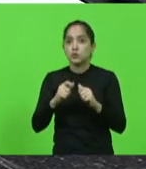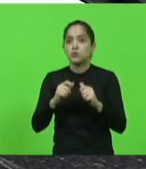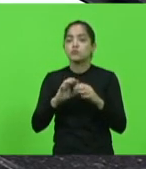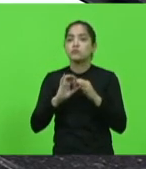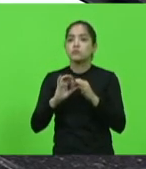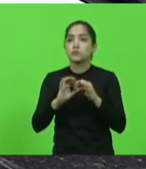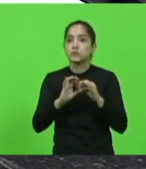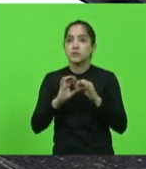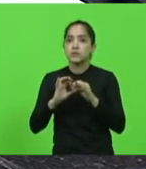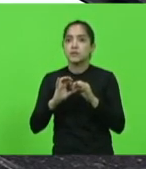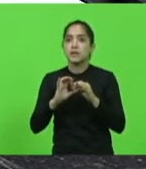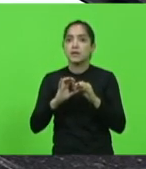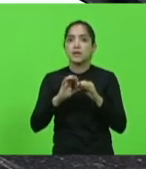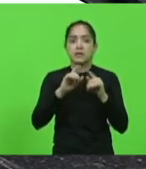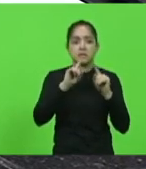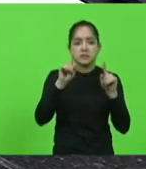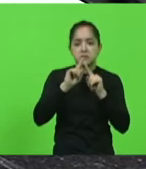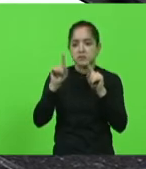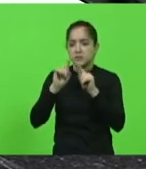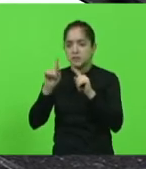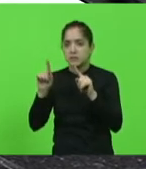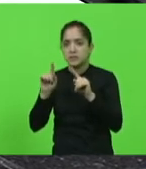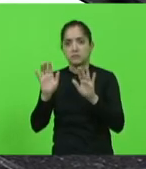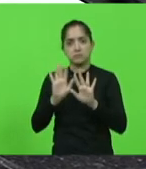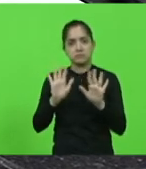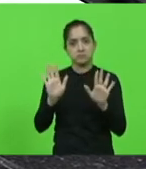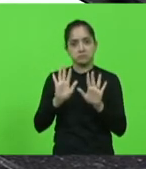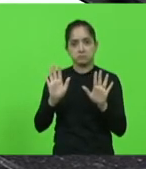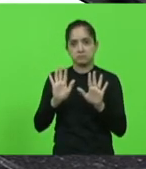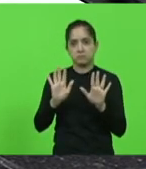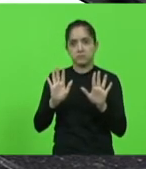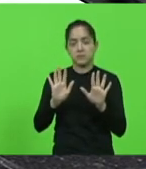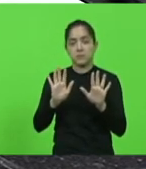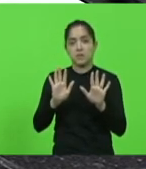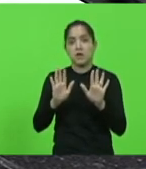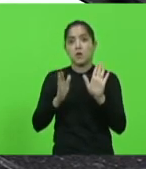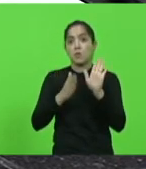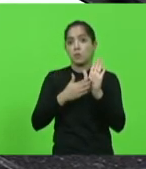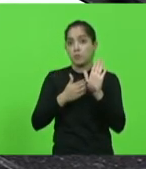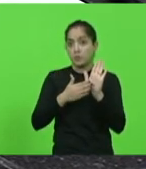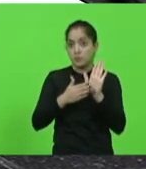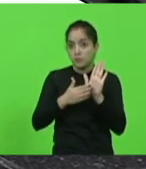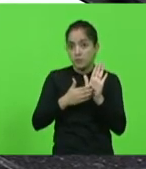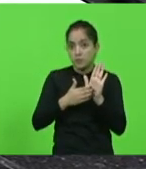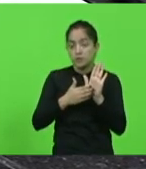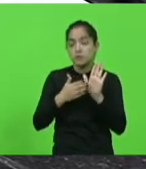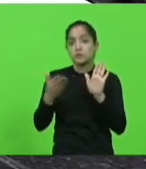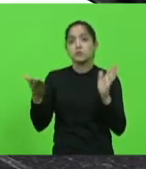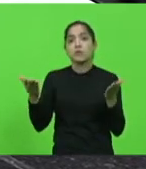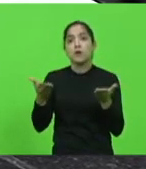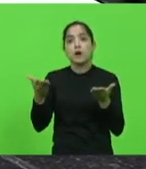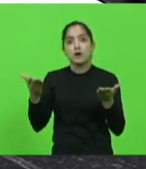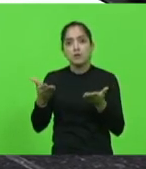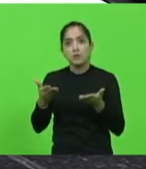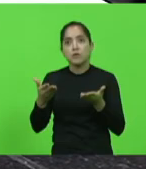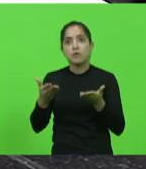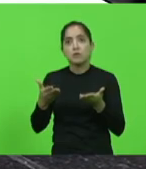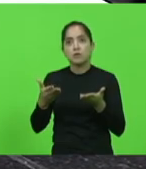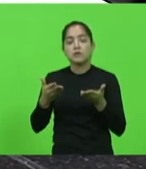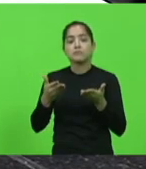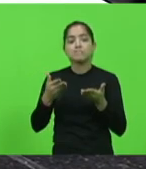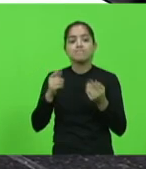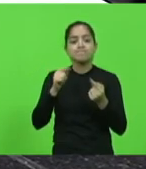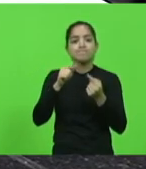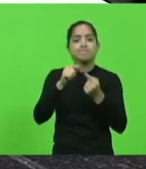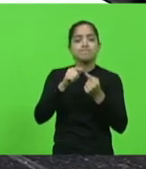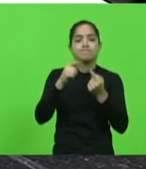não criticando ninguém, não falando, pelo amor de Deus, o nosso propósito, todos nós agora, é podermos encontrar uma